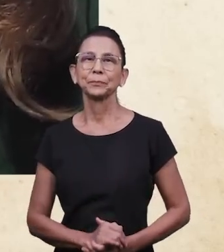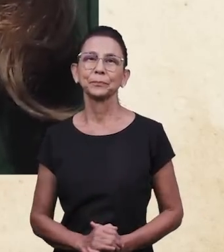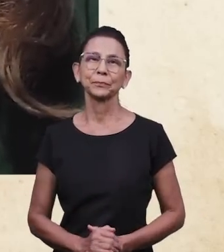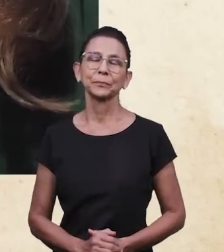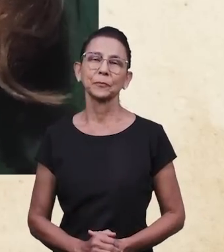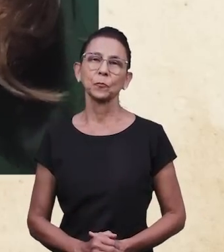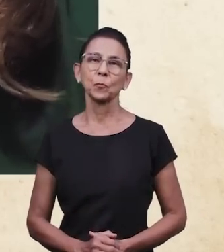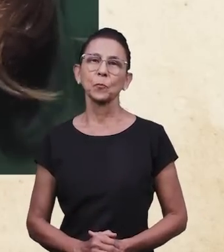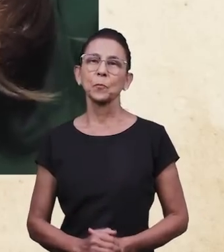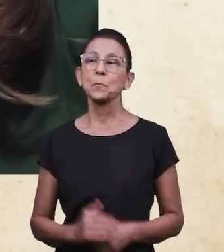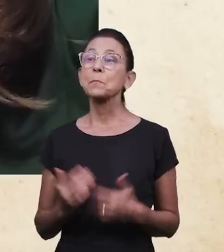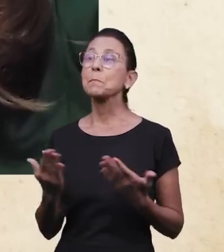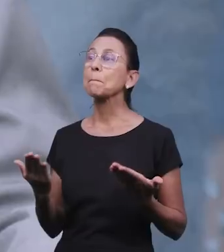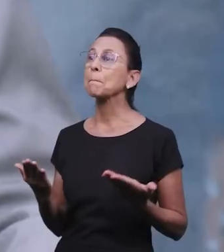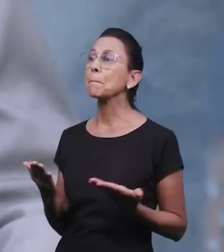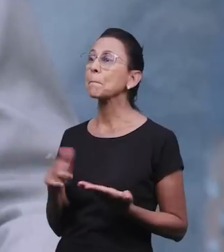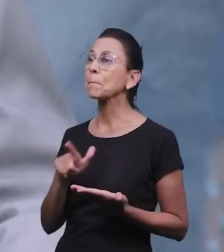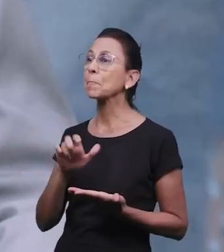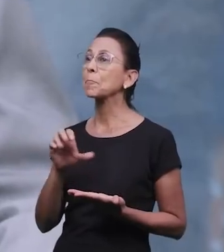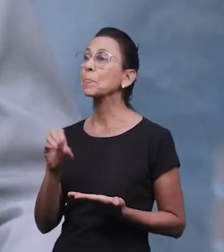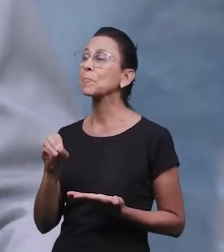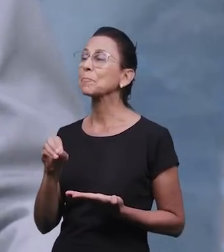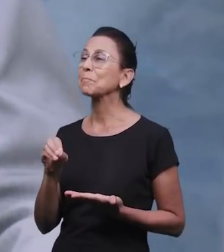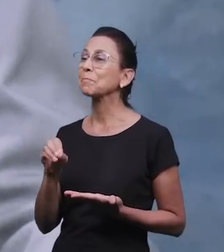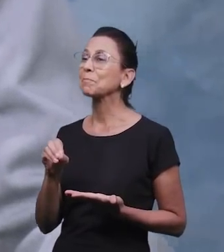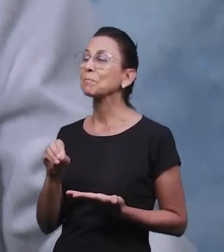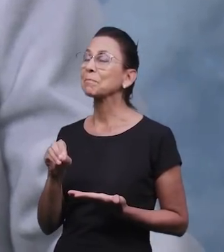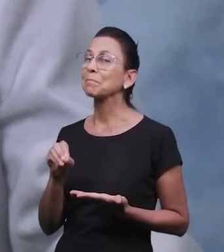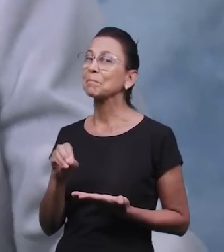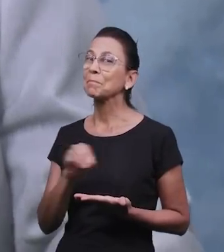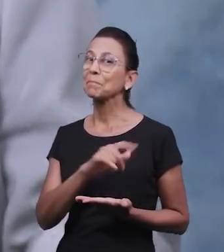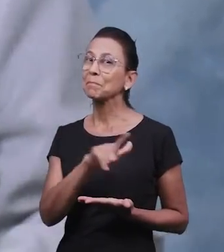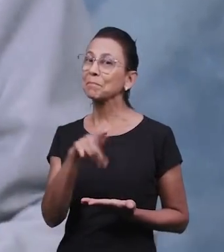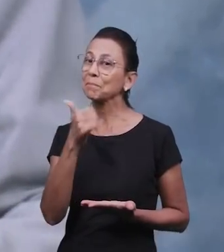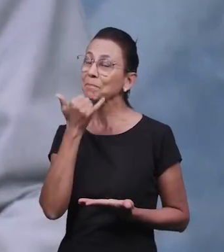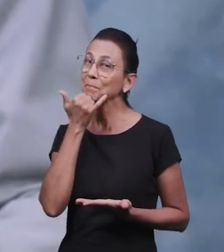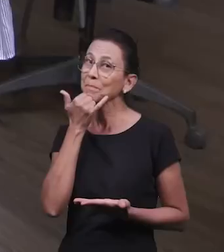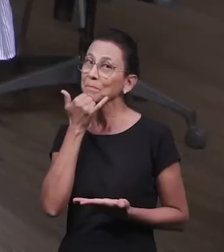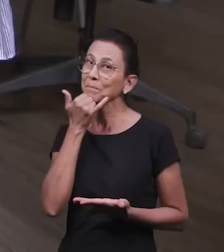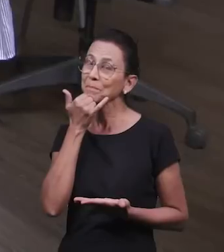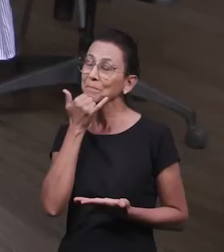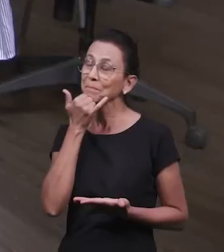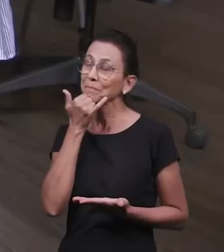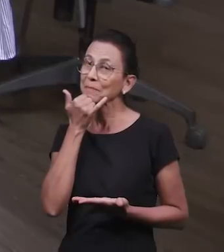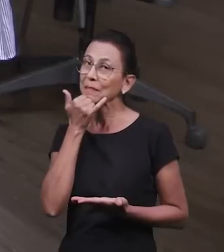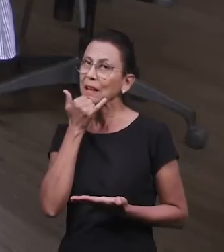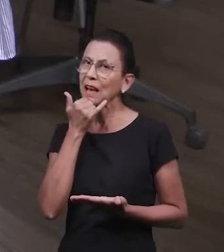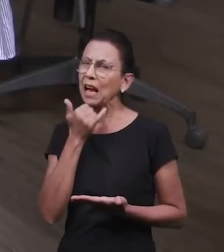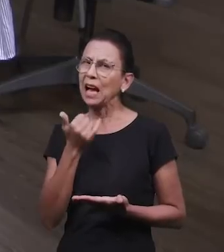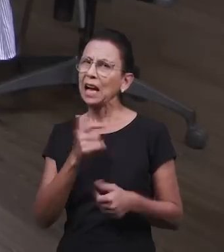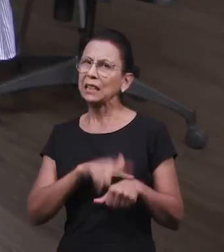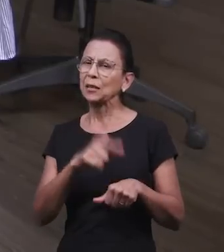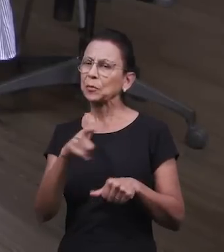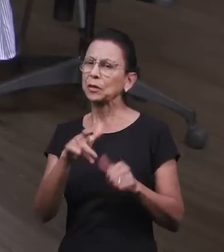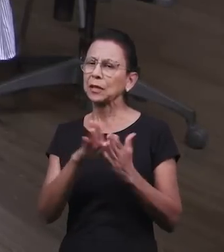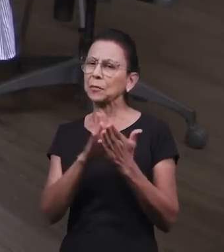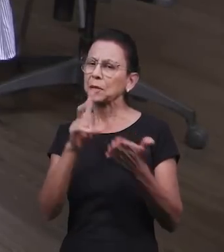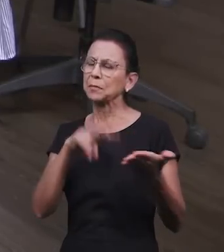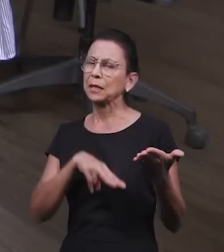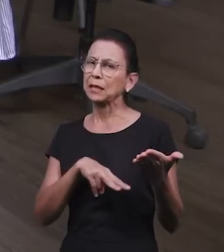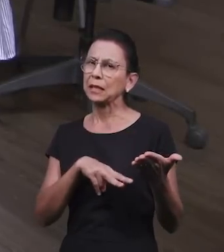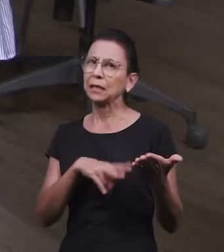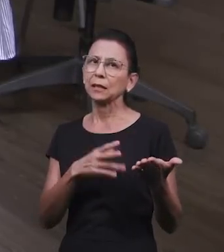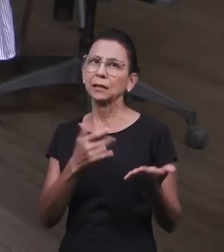Senhor Jesus. E aí, Léo? A gente até respondeu que não tem desculpa, né? Não tem desculpa para não ler a Bíblia por causa de